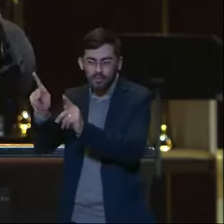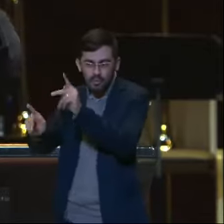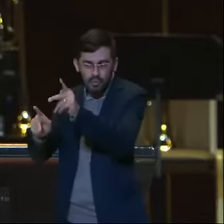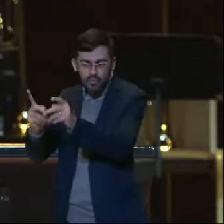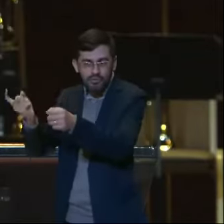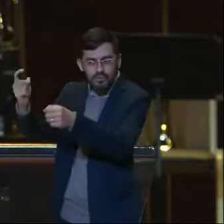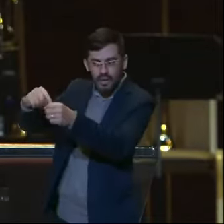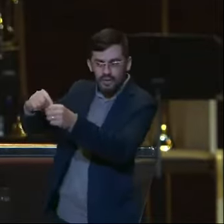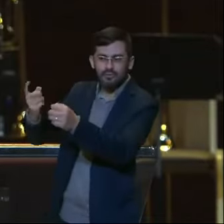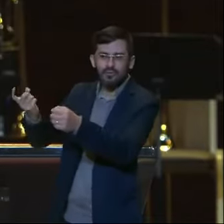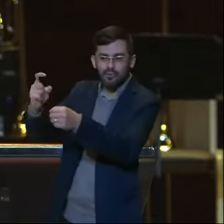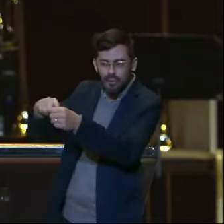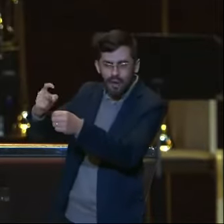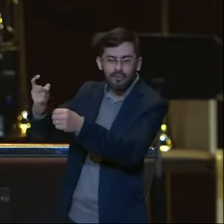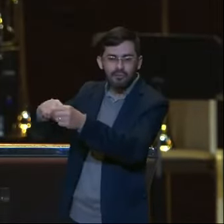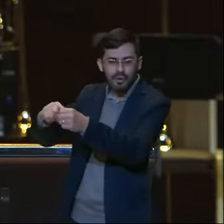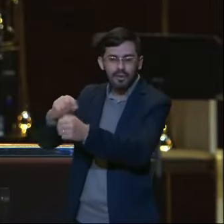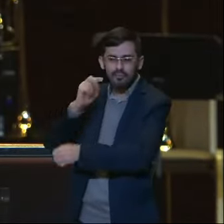fez voltar.